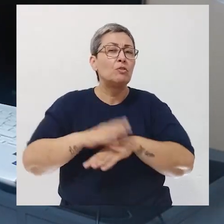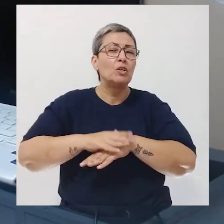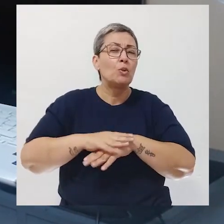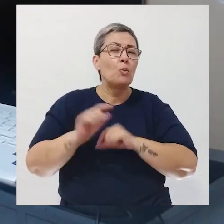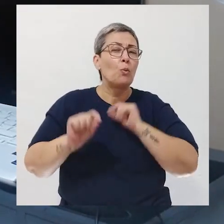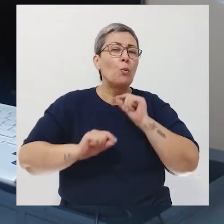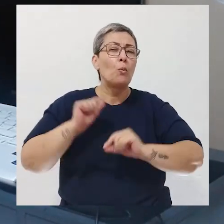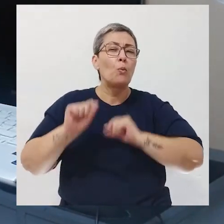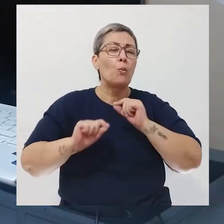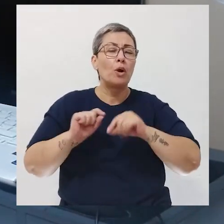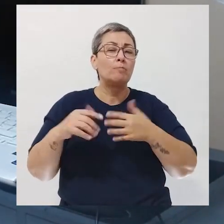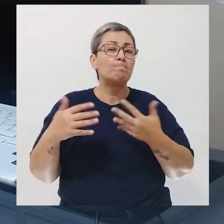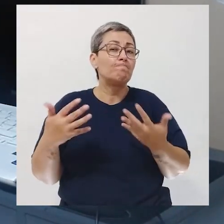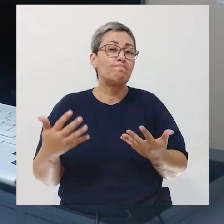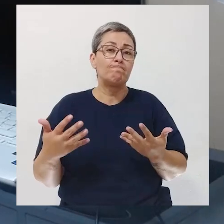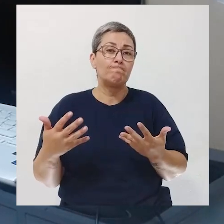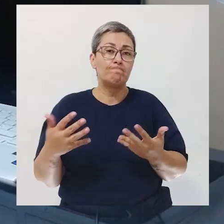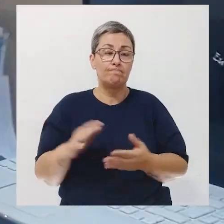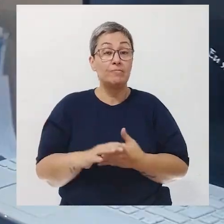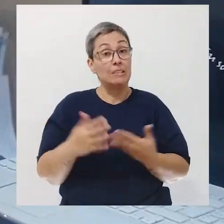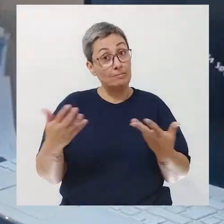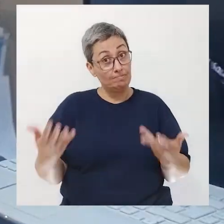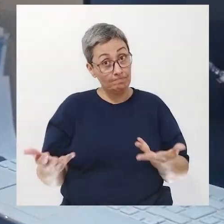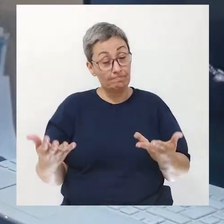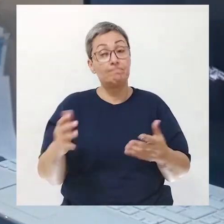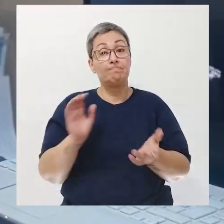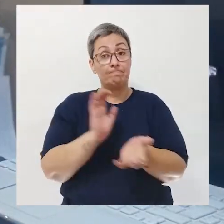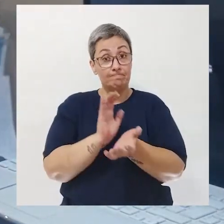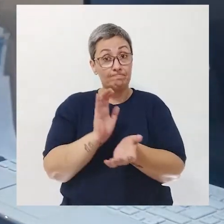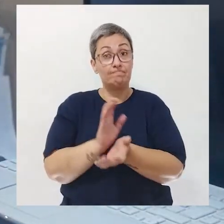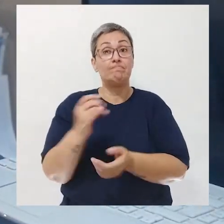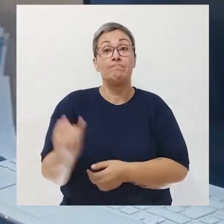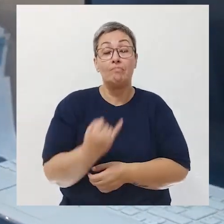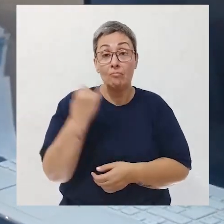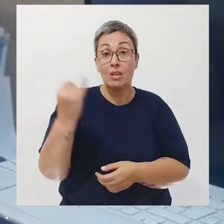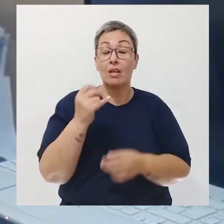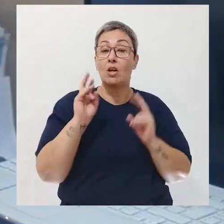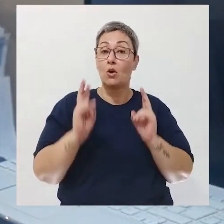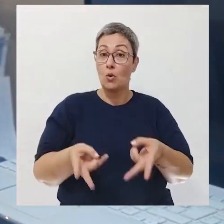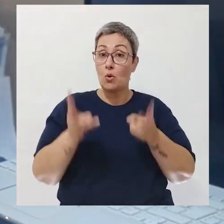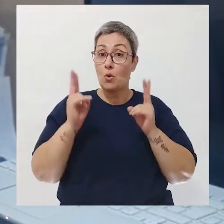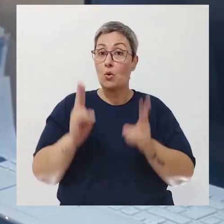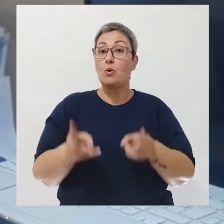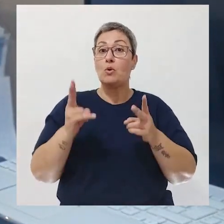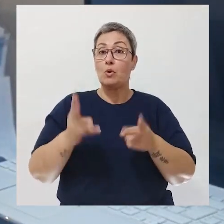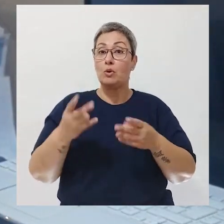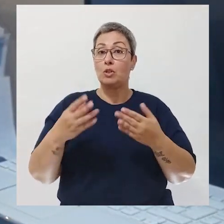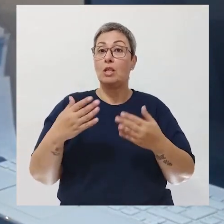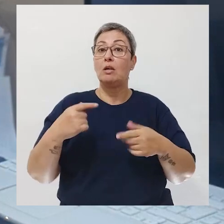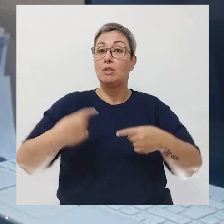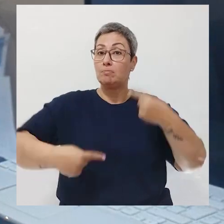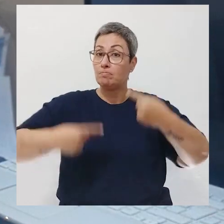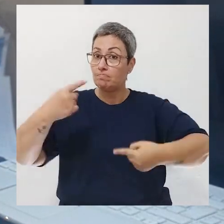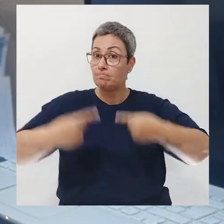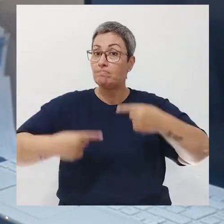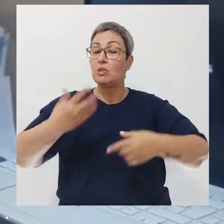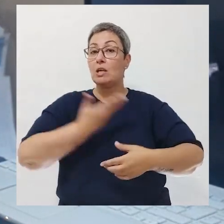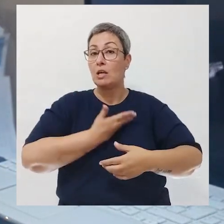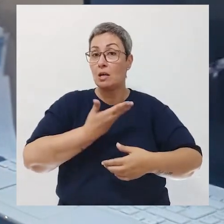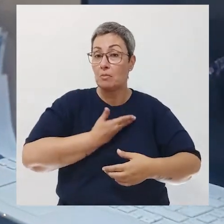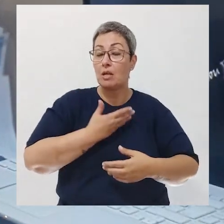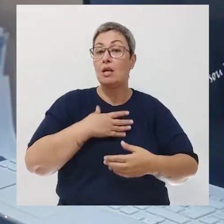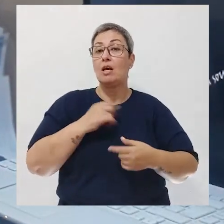você tem feito quanto a isso? Pois é, pessoal, é muito importante que você continue mantendo esse debate com seus amigos,